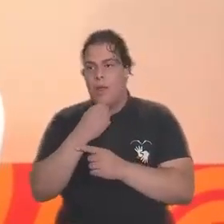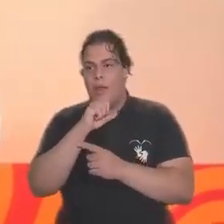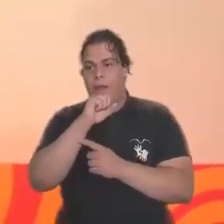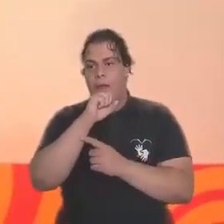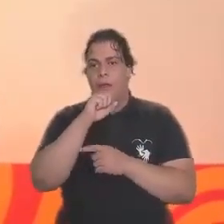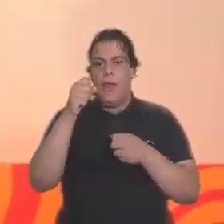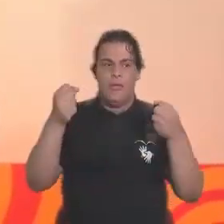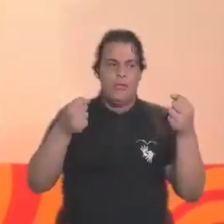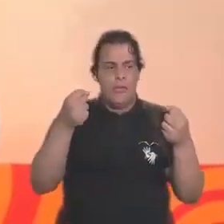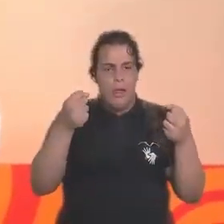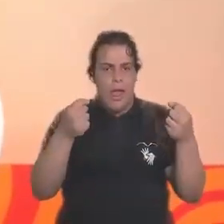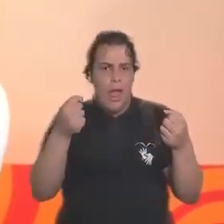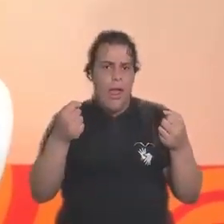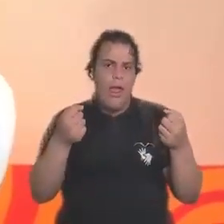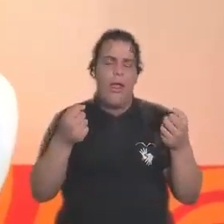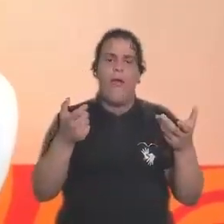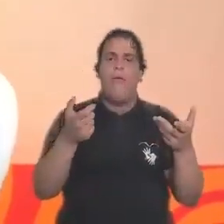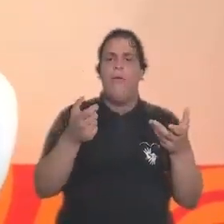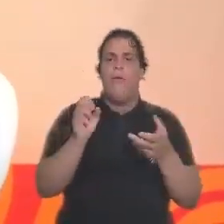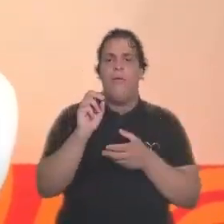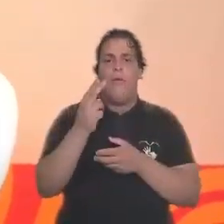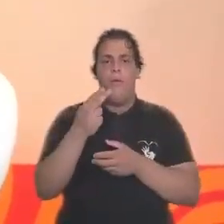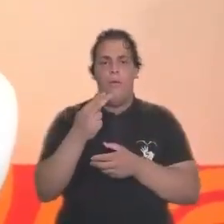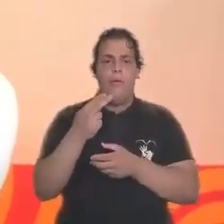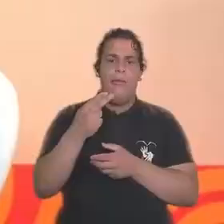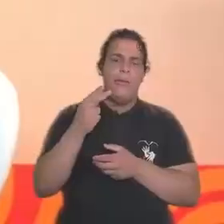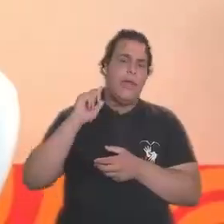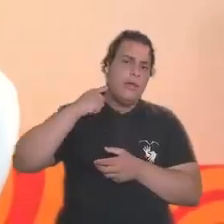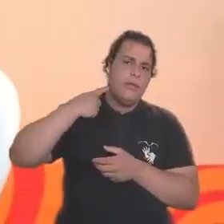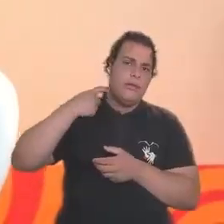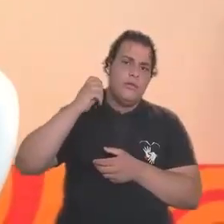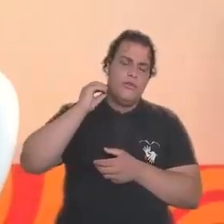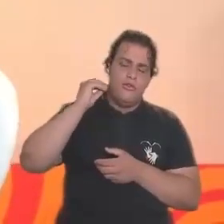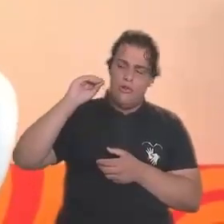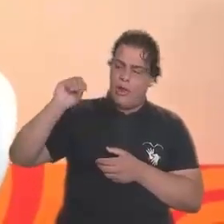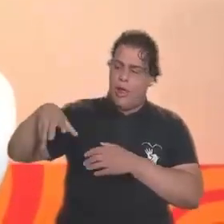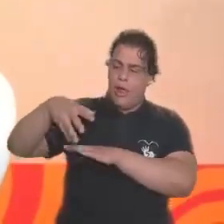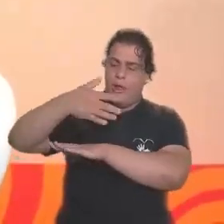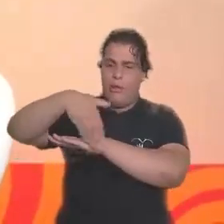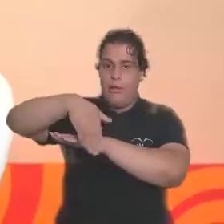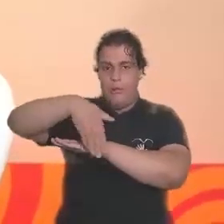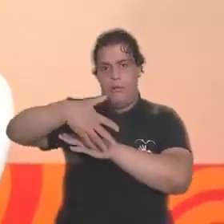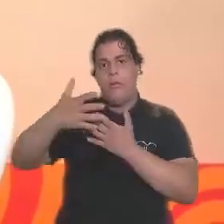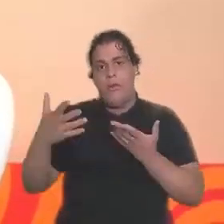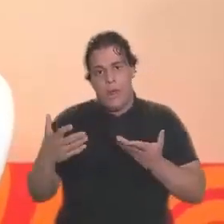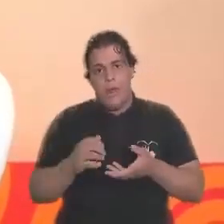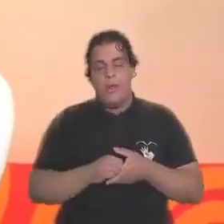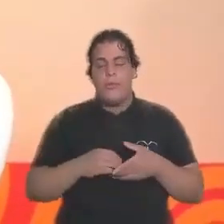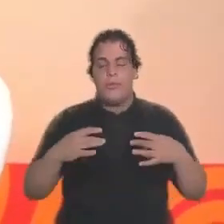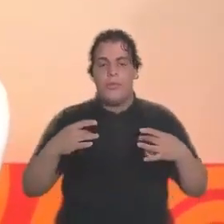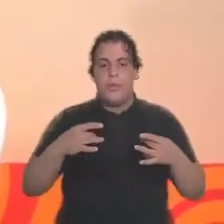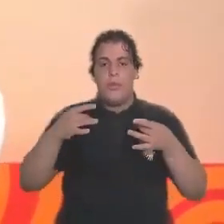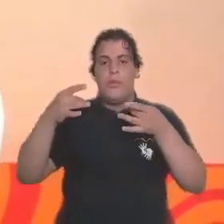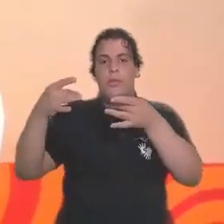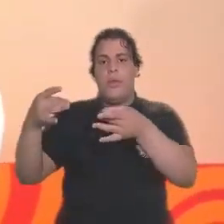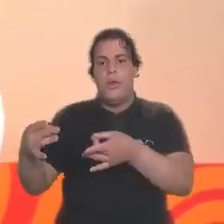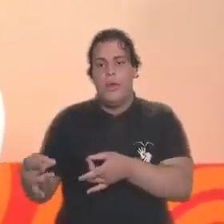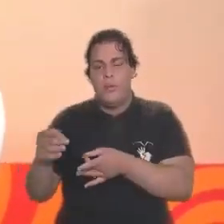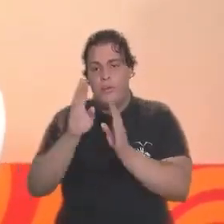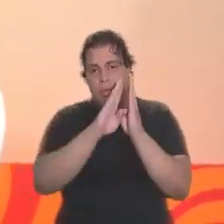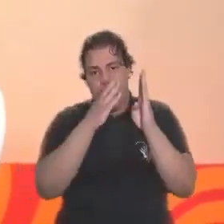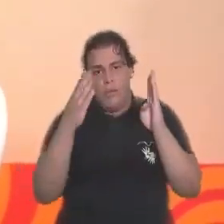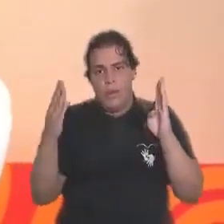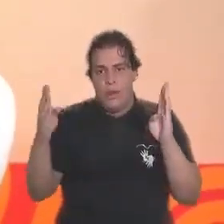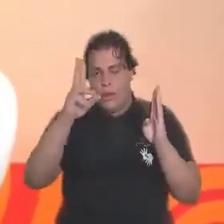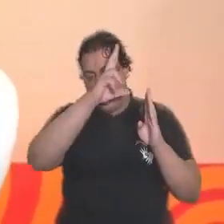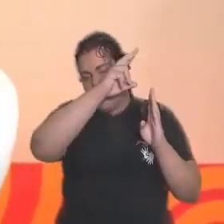rua. Agora a gente está trabalhando, né, em todas as escolas. Fizemos também doações às bibliotecas municipais aqui, para